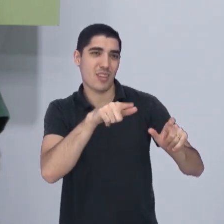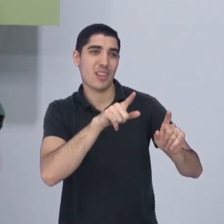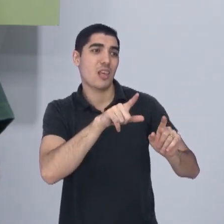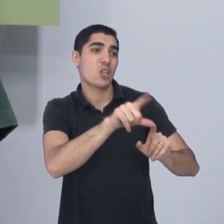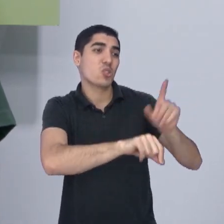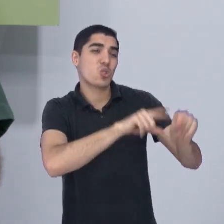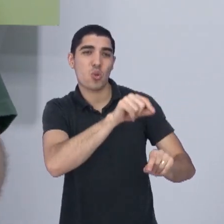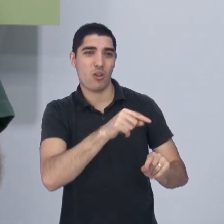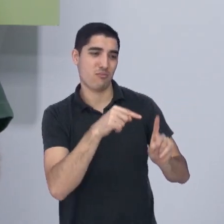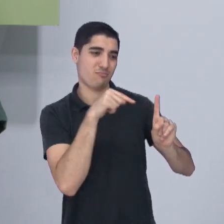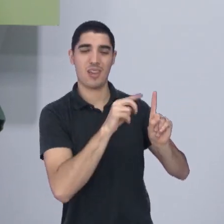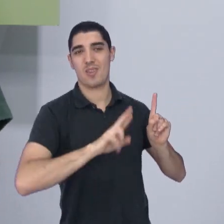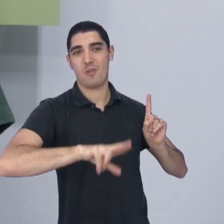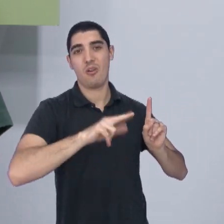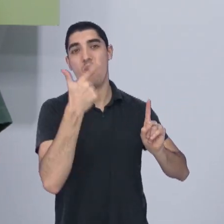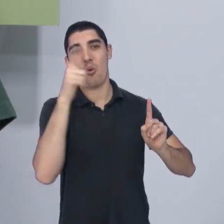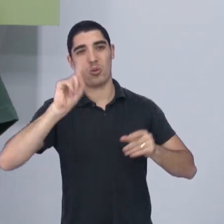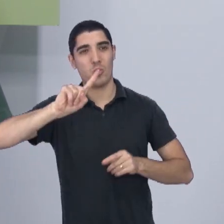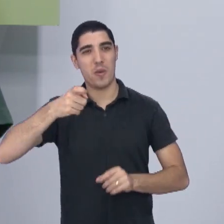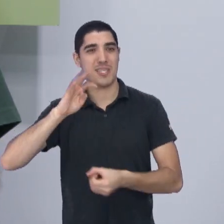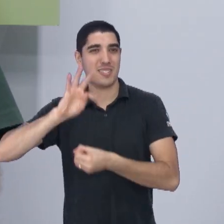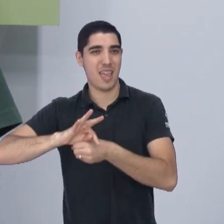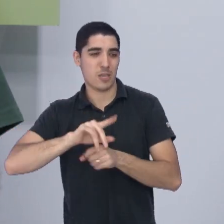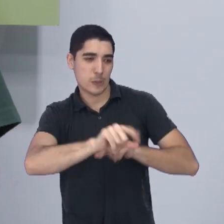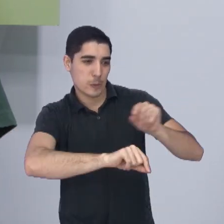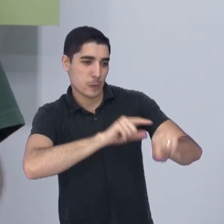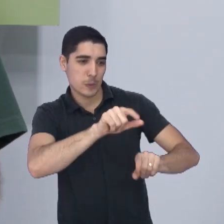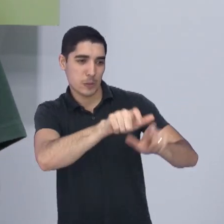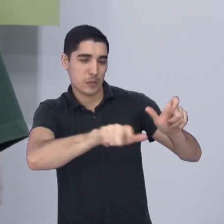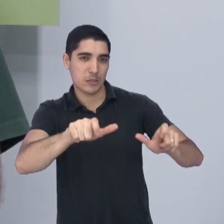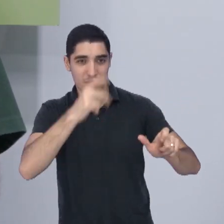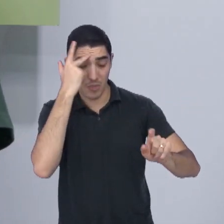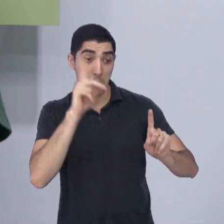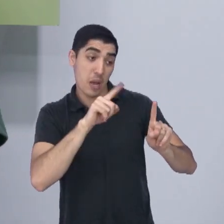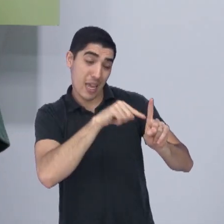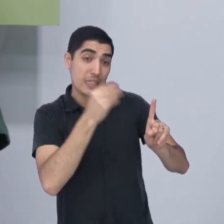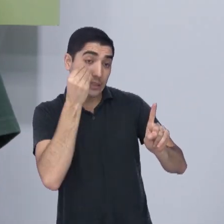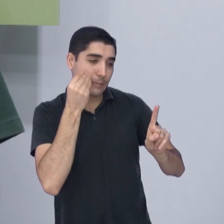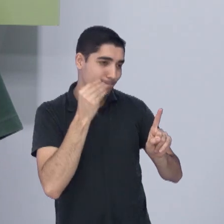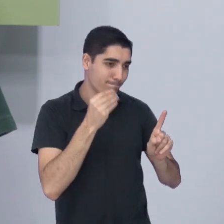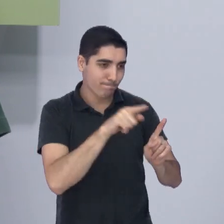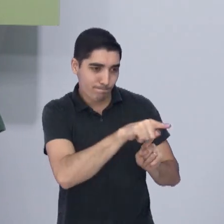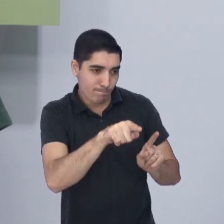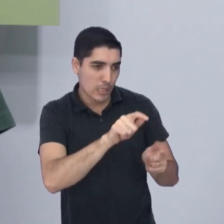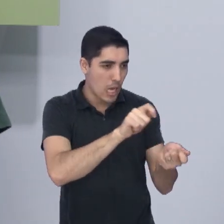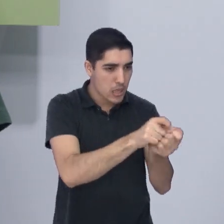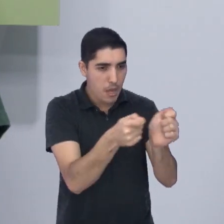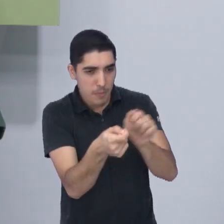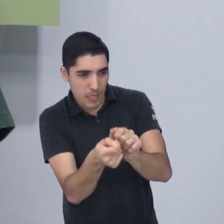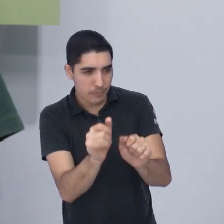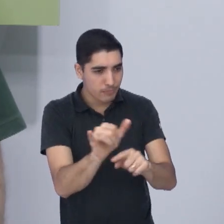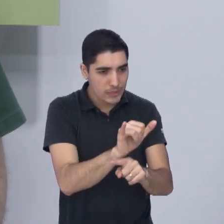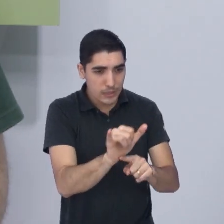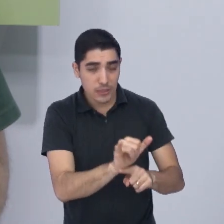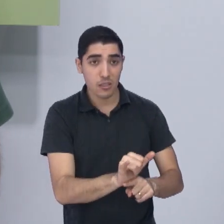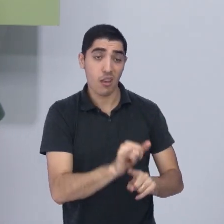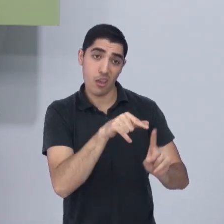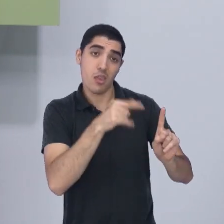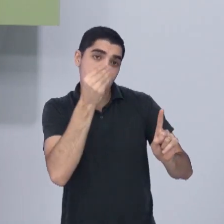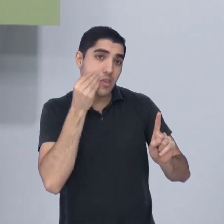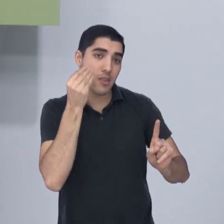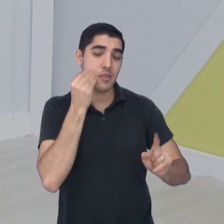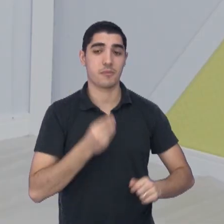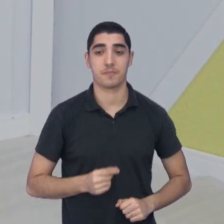mas que tem que se adaptar e tentar adaptar da melhor forma que ele acha, que ele consegue, na verdade, adaptar, né, o que ele está tentando fazer com o São José